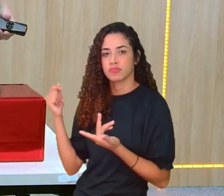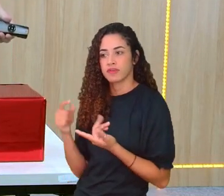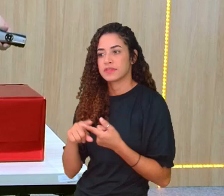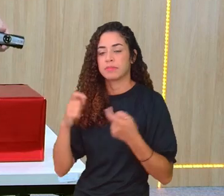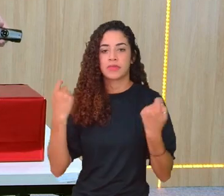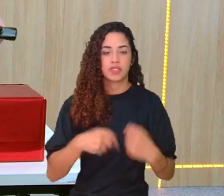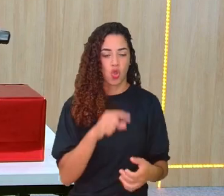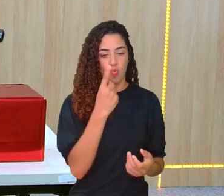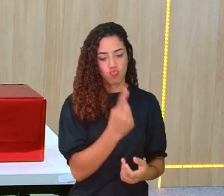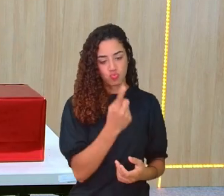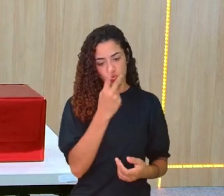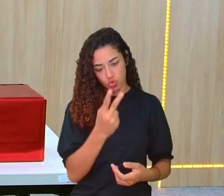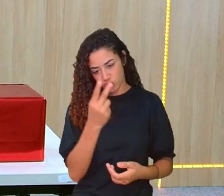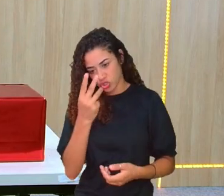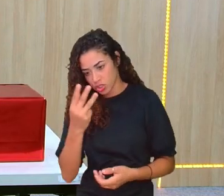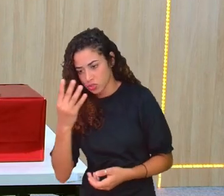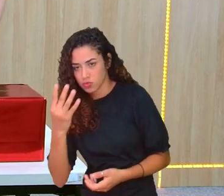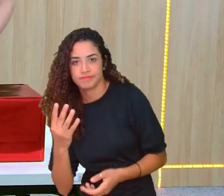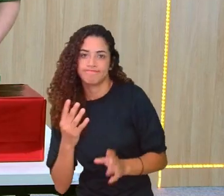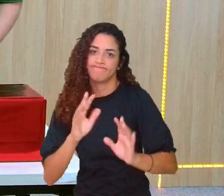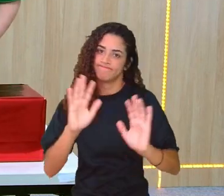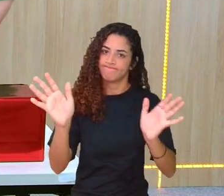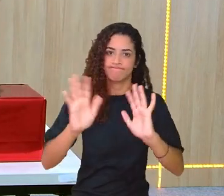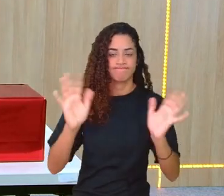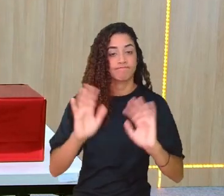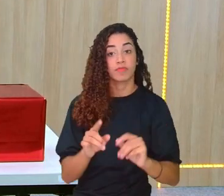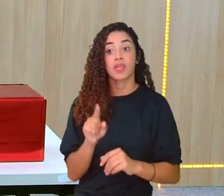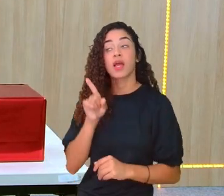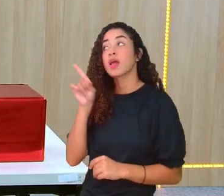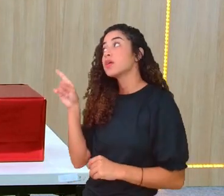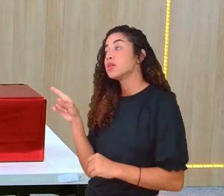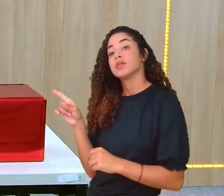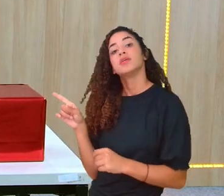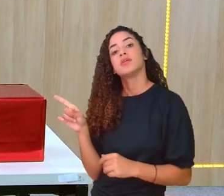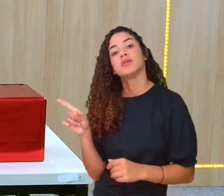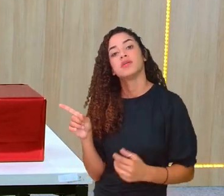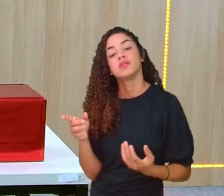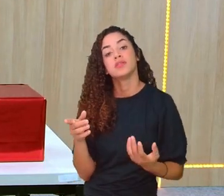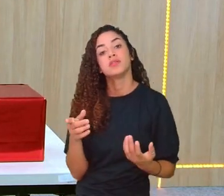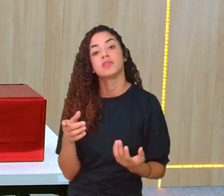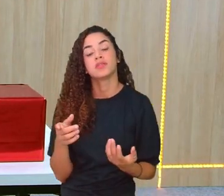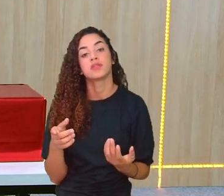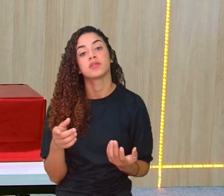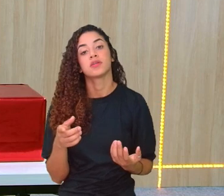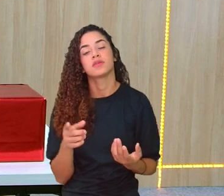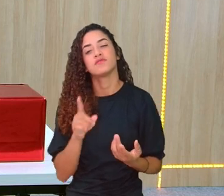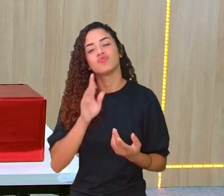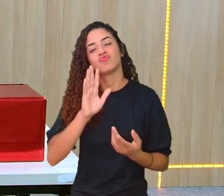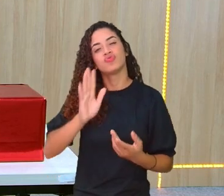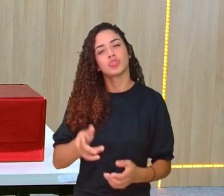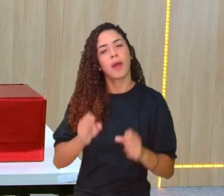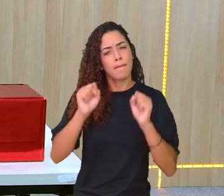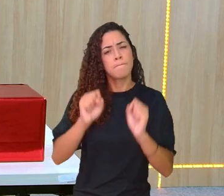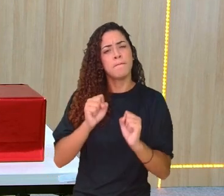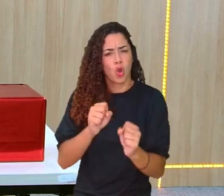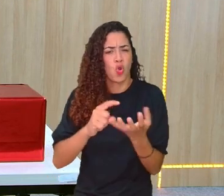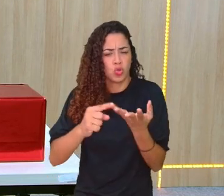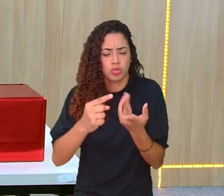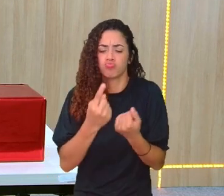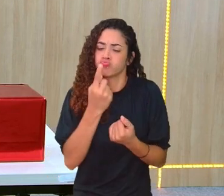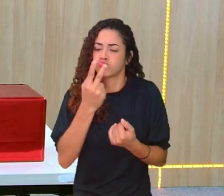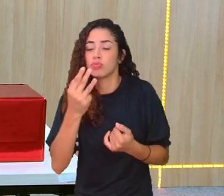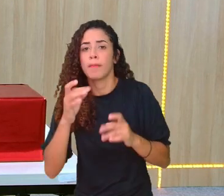faz 1, 2, 3. Aqui você já pode contar assim?